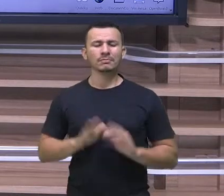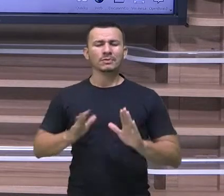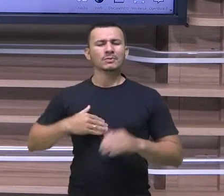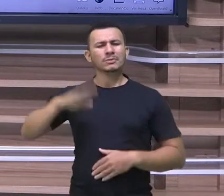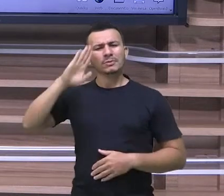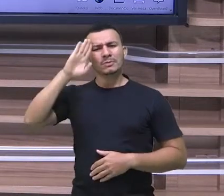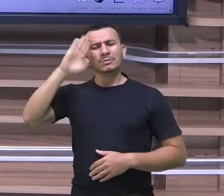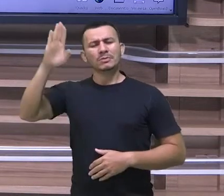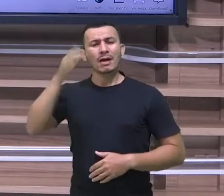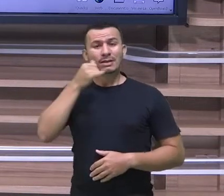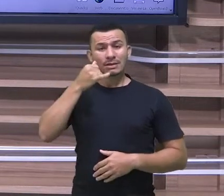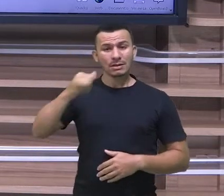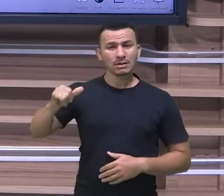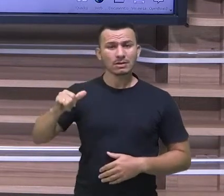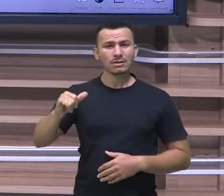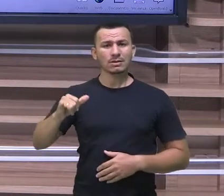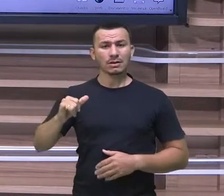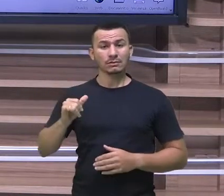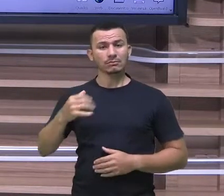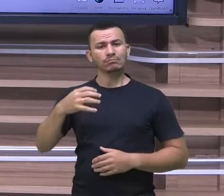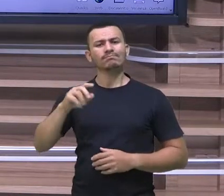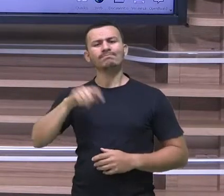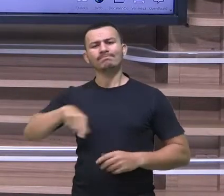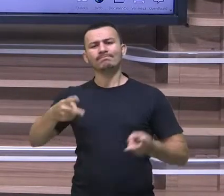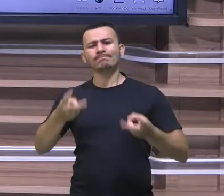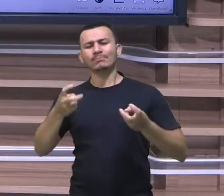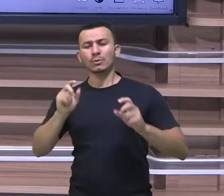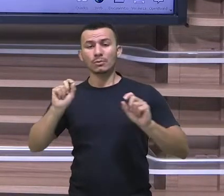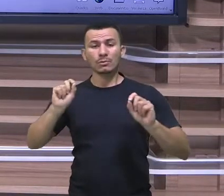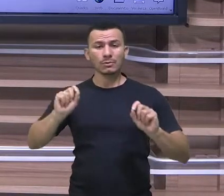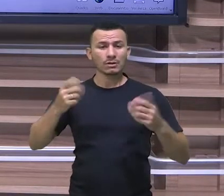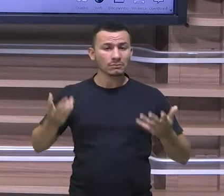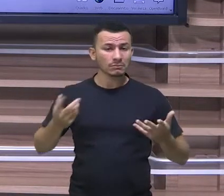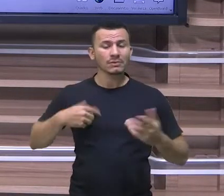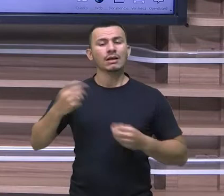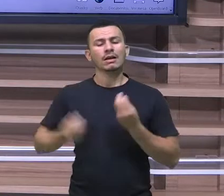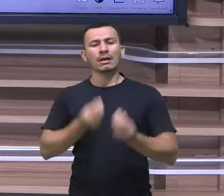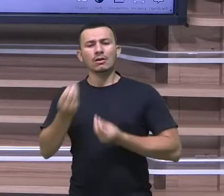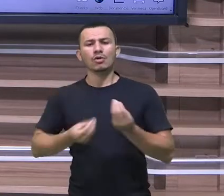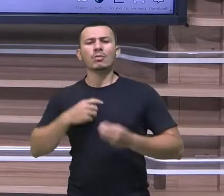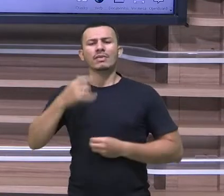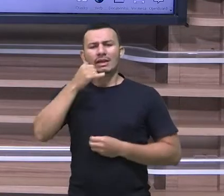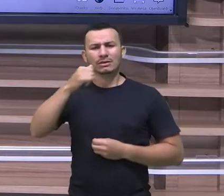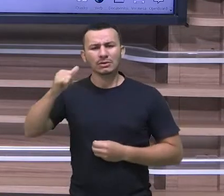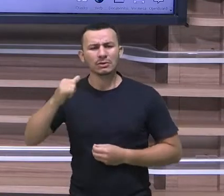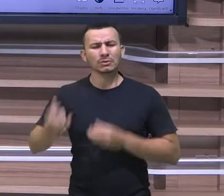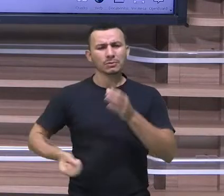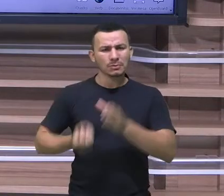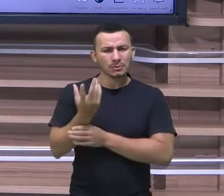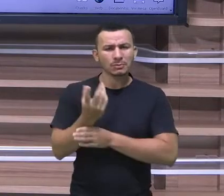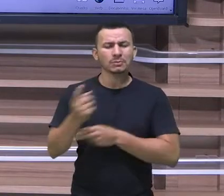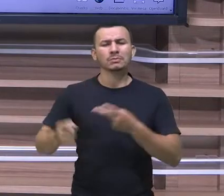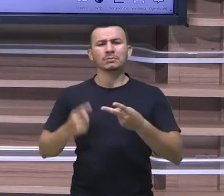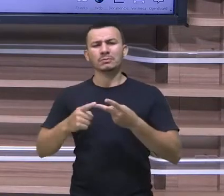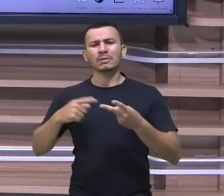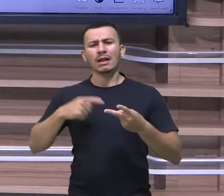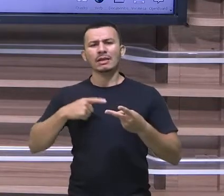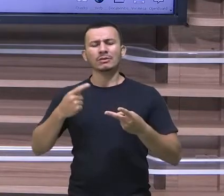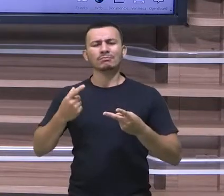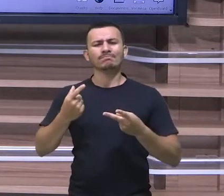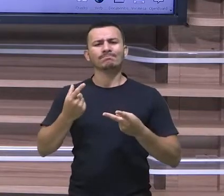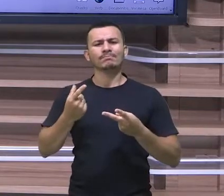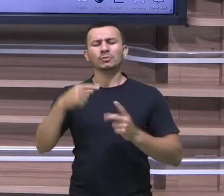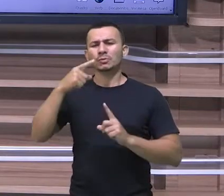fontes de energia, nesse sentido, a gente vai estar falando sobre aquelas que vão gerar eletricidade, vão gerar alguma